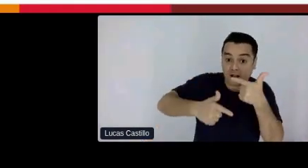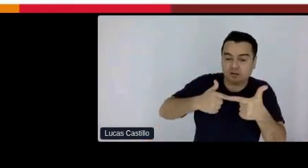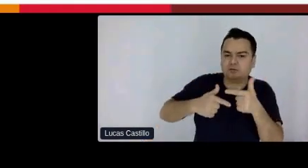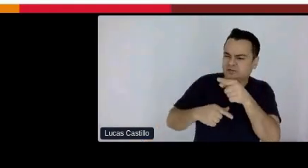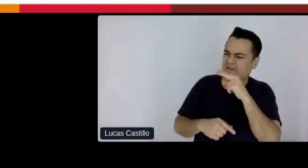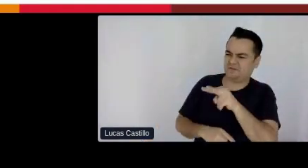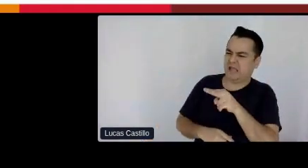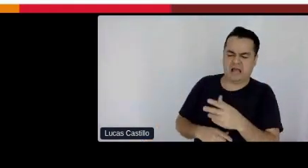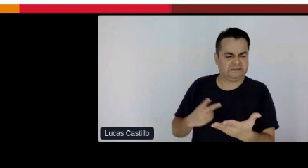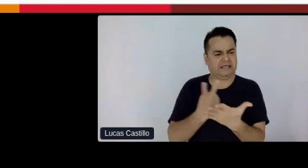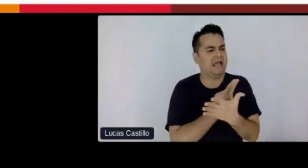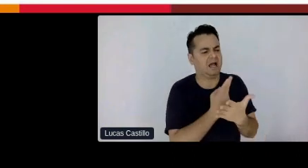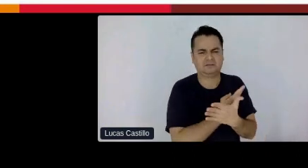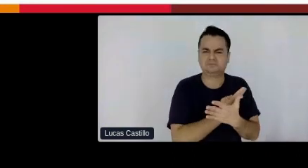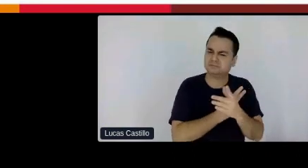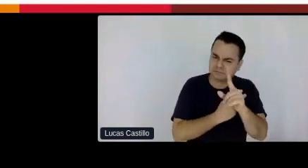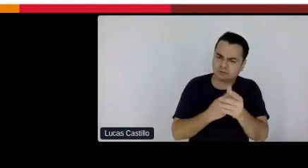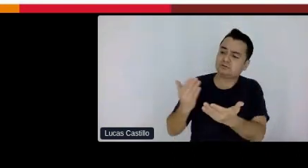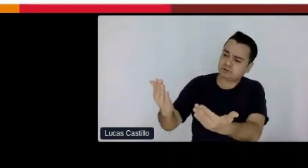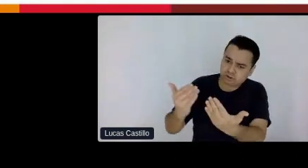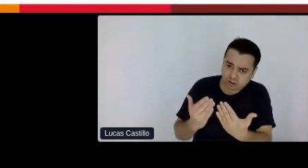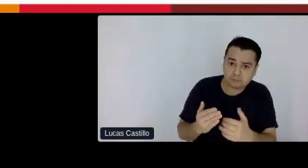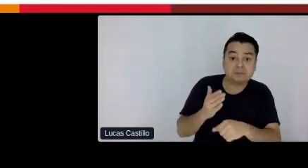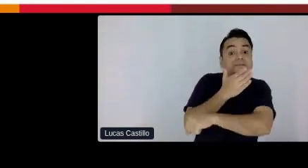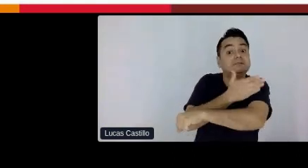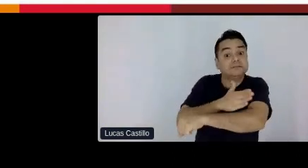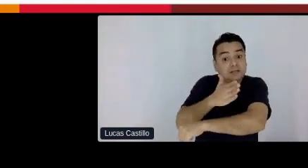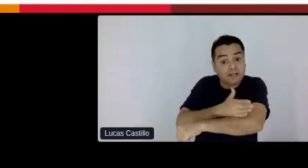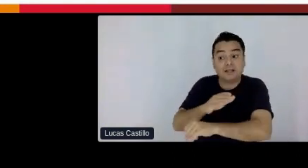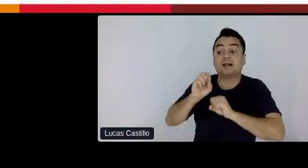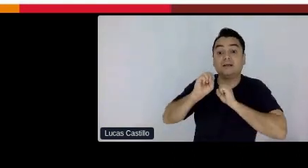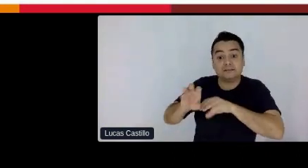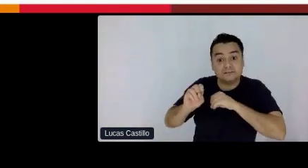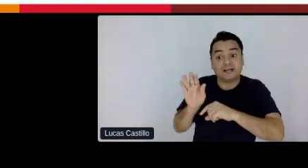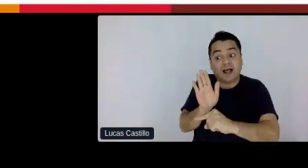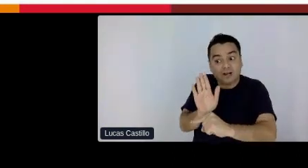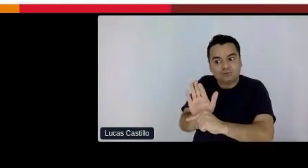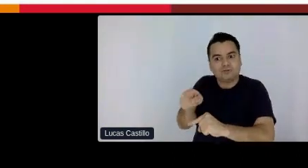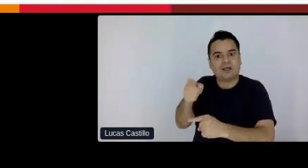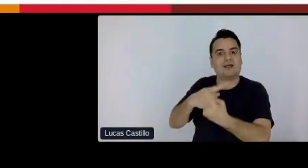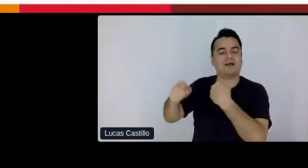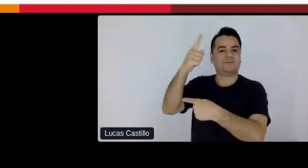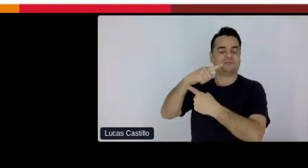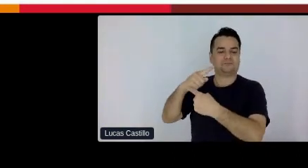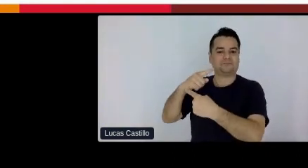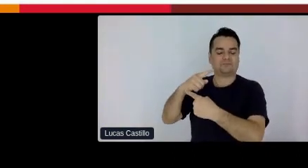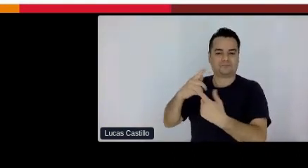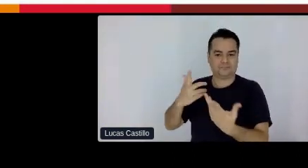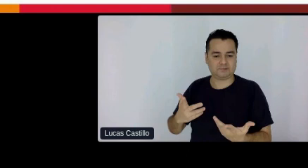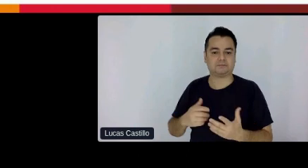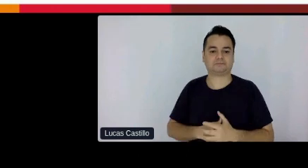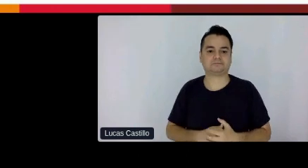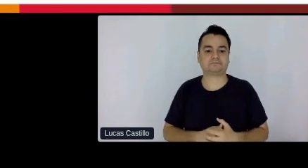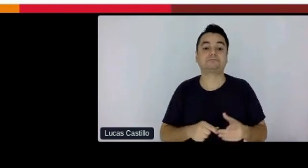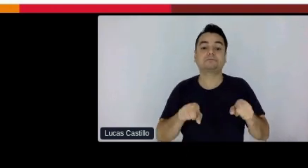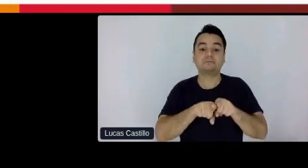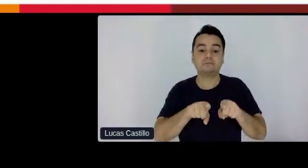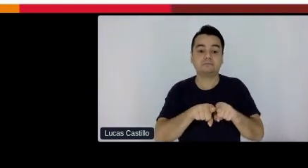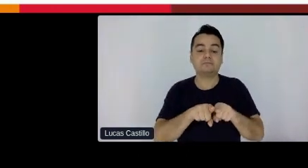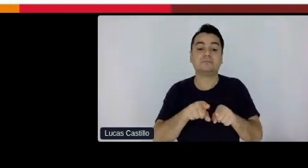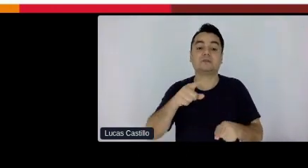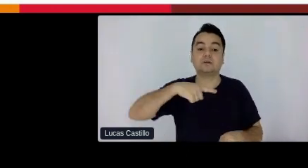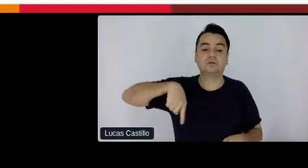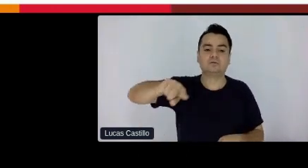essas pessoas, educar essas pessoas e apoiar o desenvolvimento delas. Verificar se o nosso, né, se